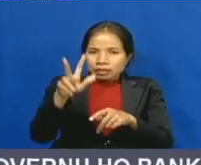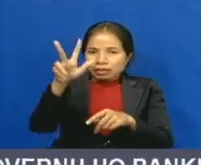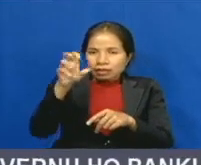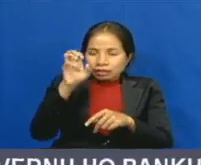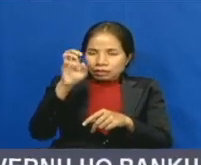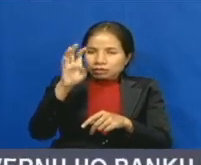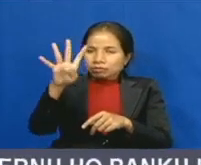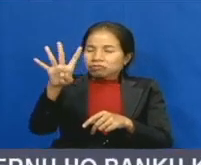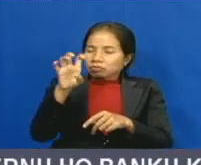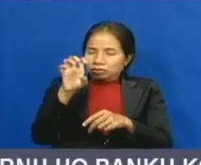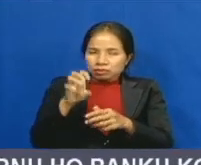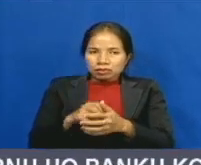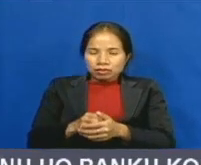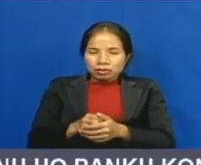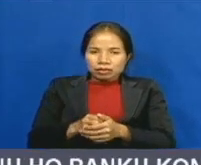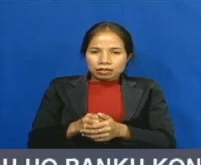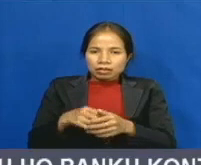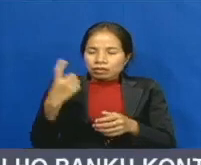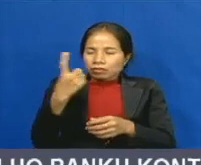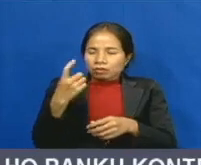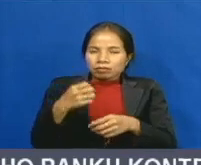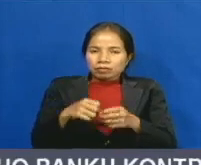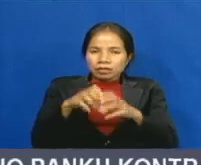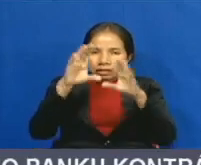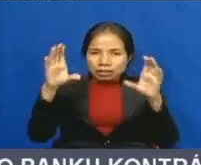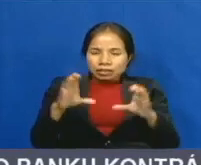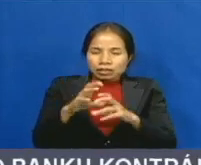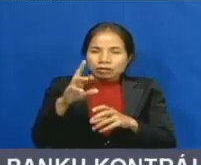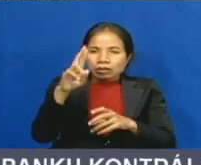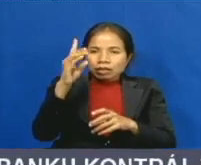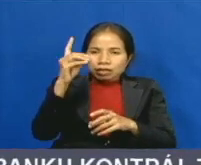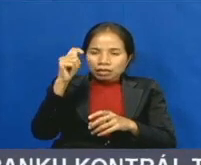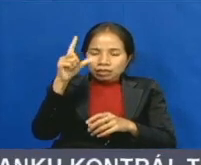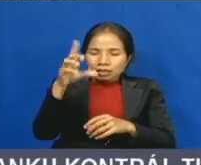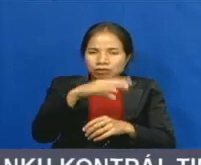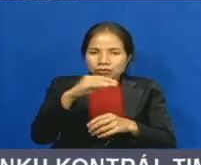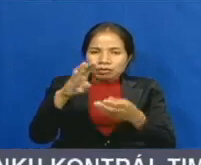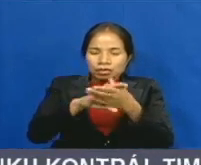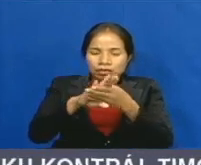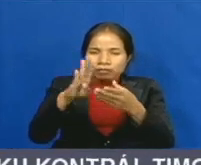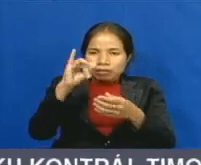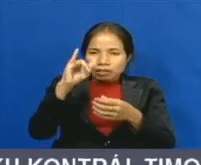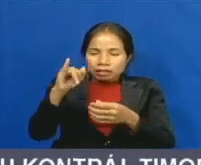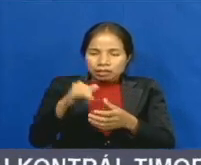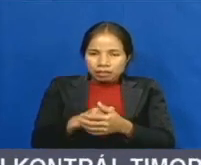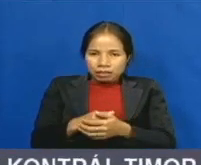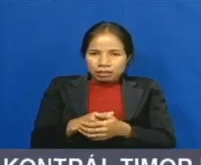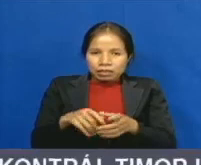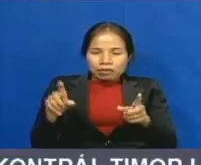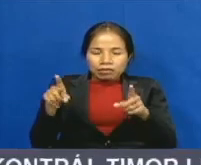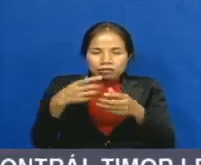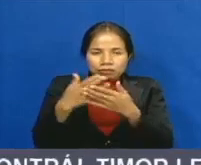300 e 400. Neba certidão é de tel ho bilhete de identidade. O recurso de Hanes também. Mas a mim